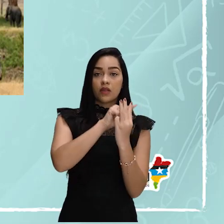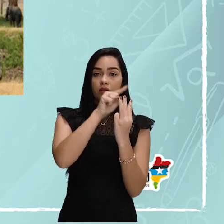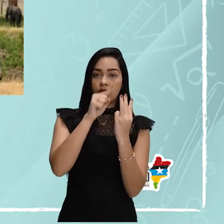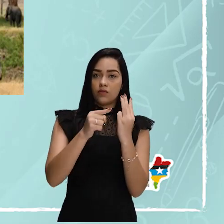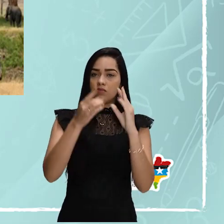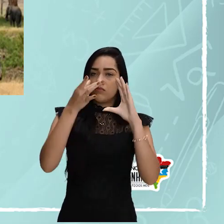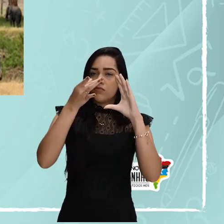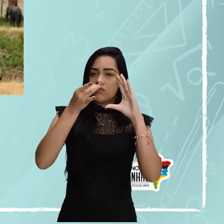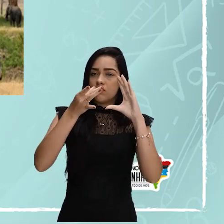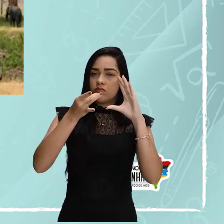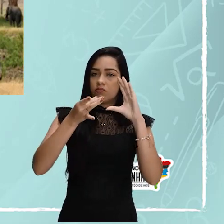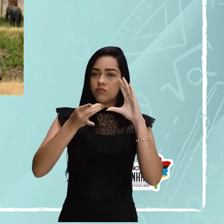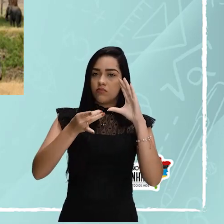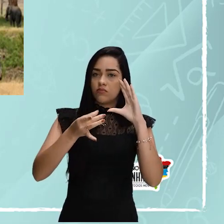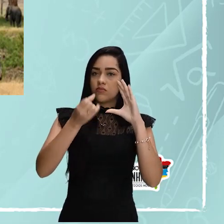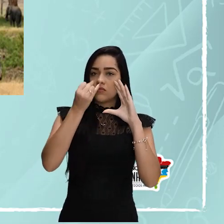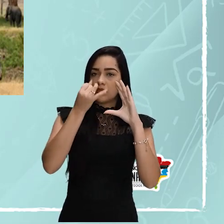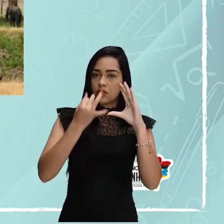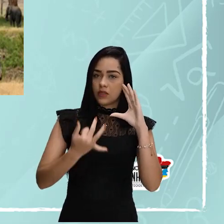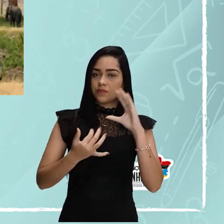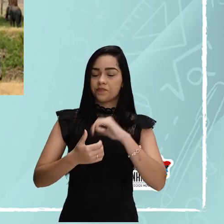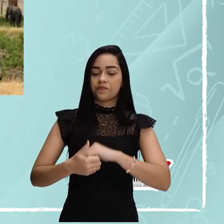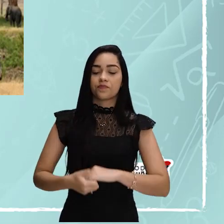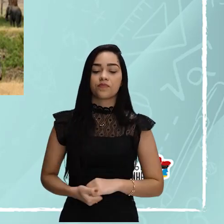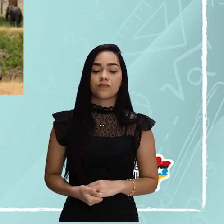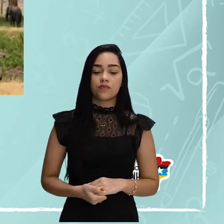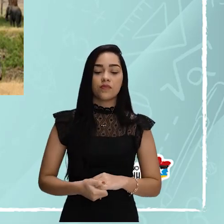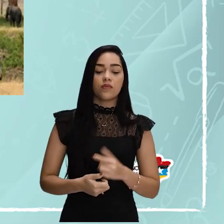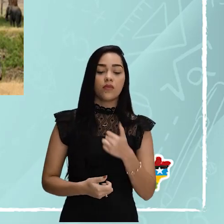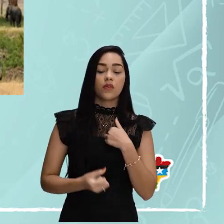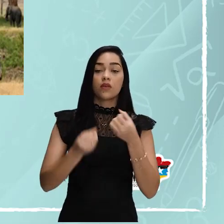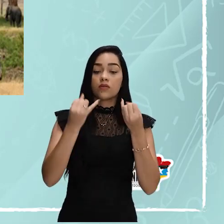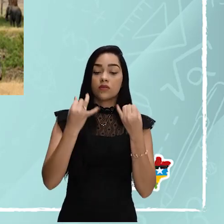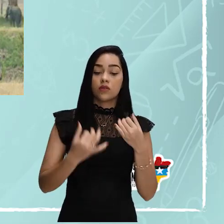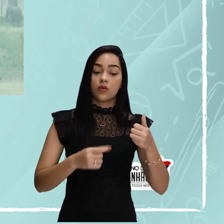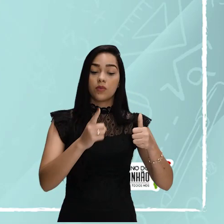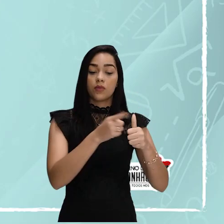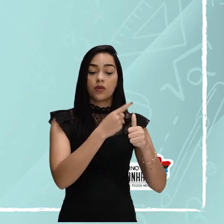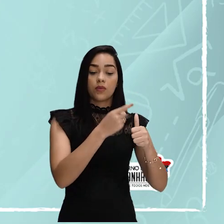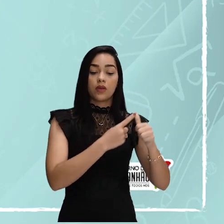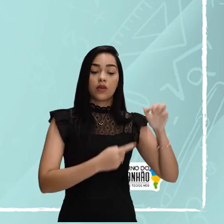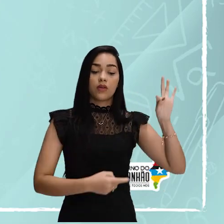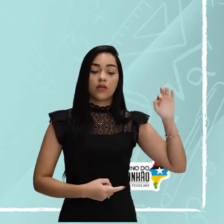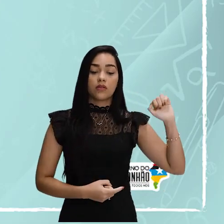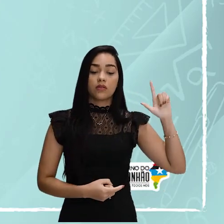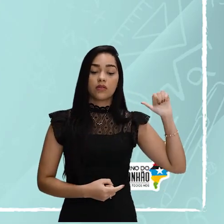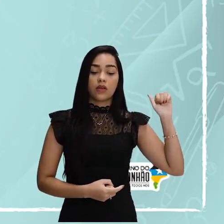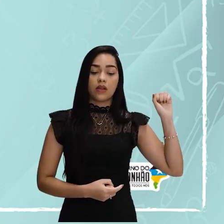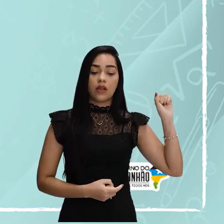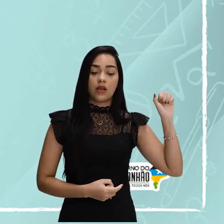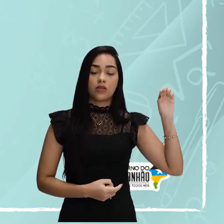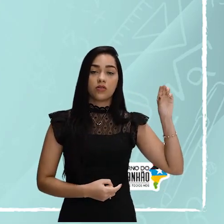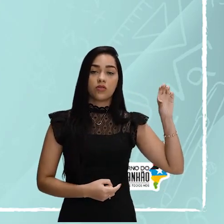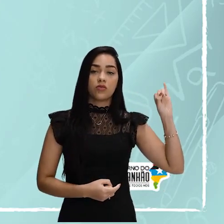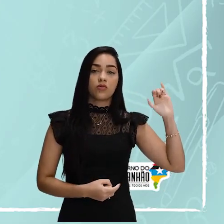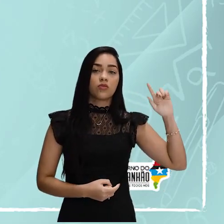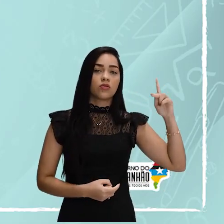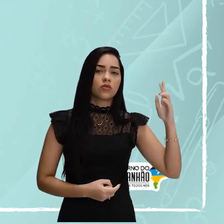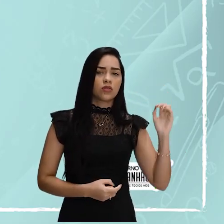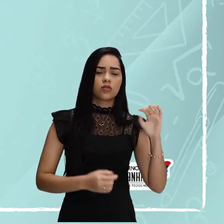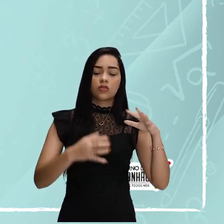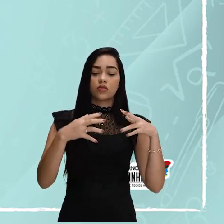biociclo que eu acabei de mencionar para vocês. Eu vou falar primeiramente sobre o talassociclo, que